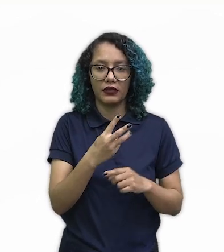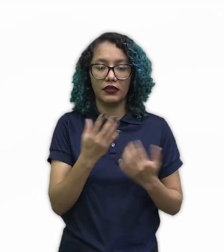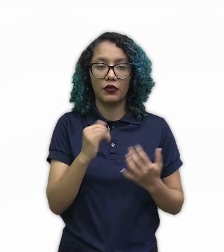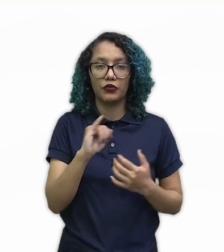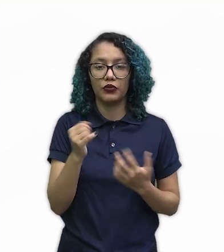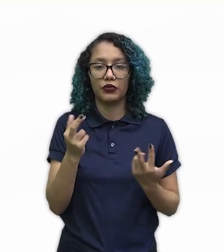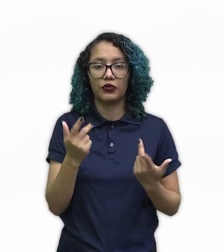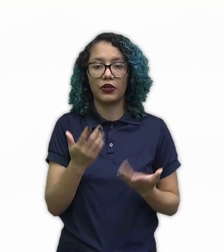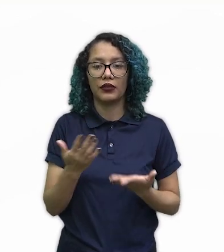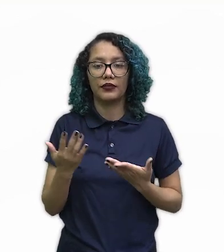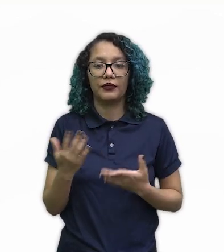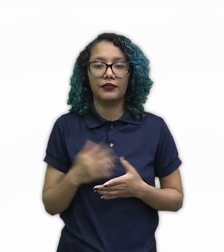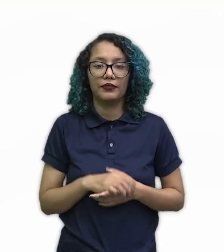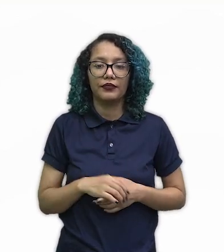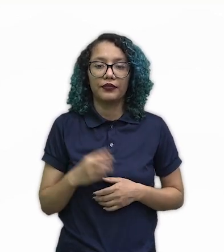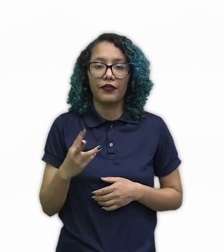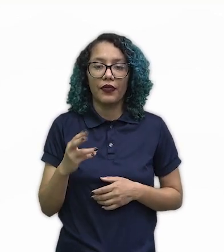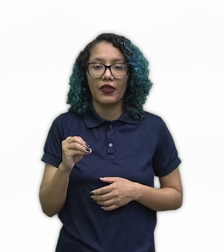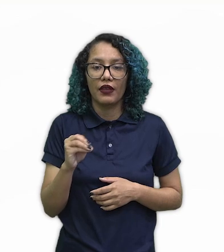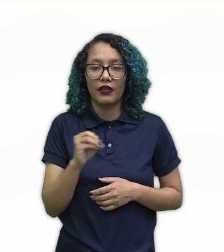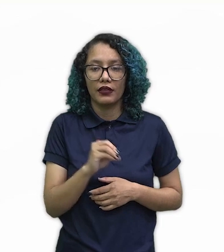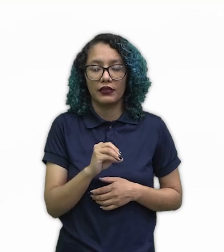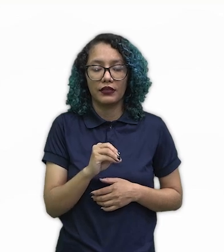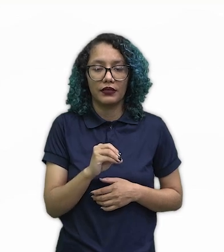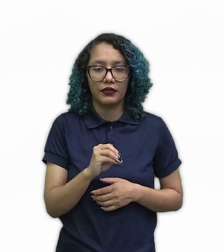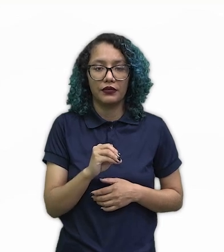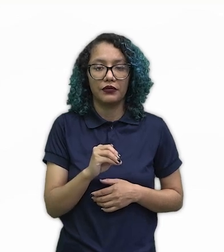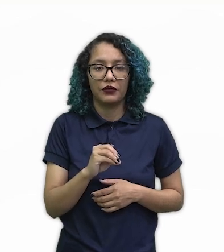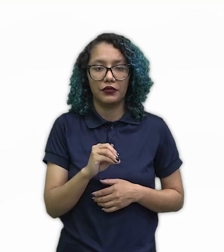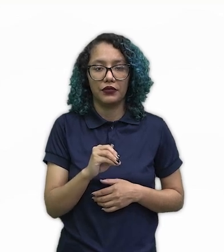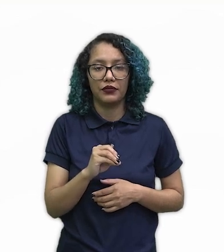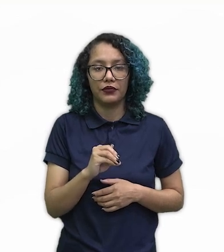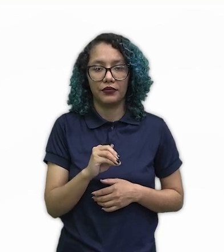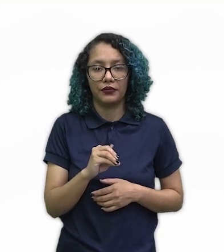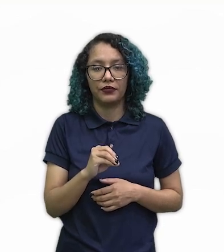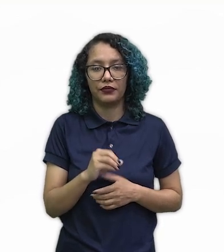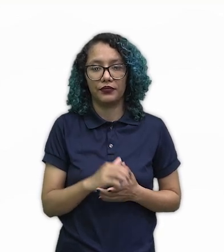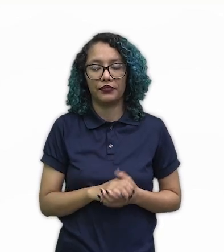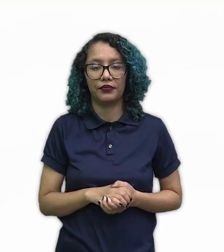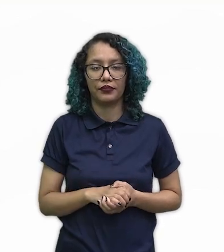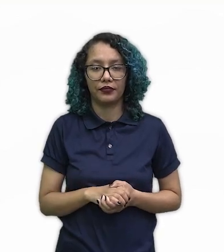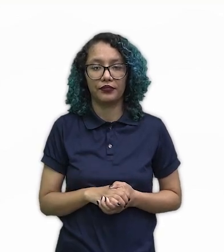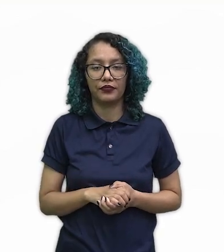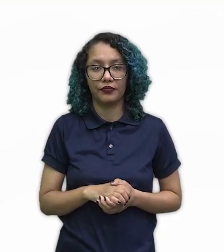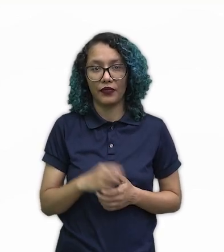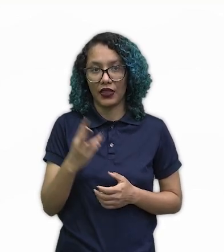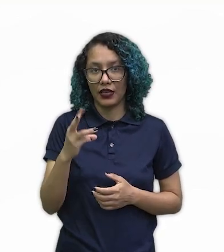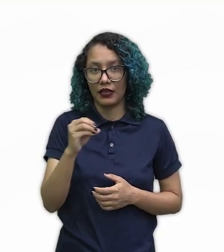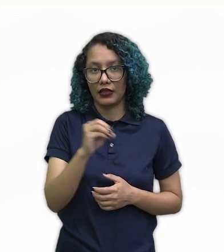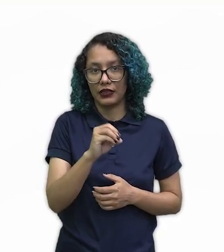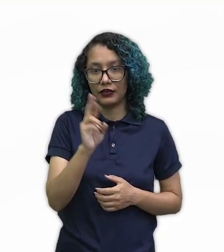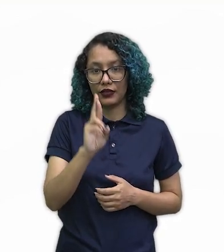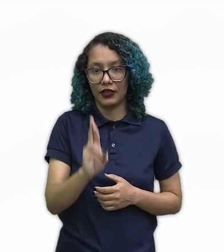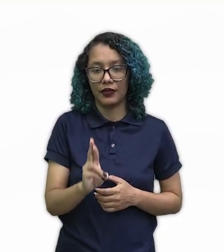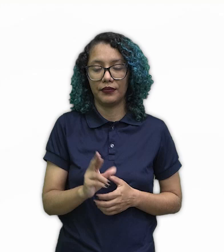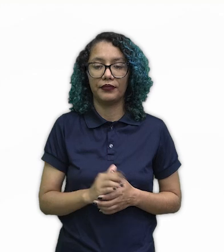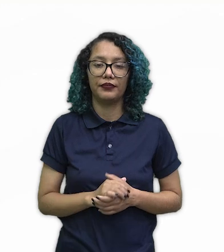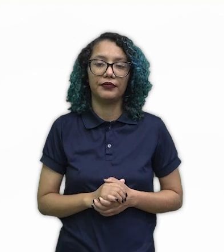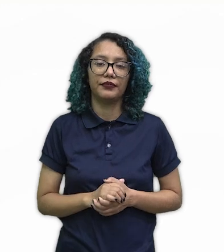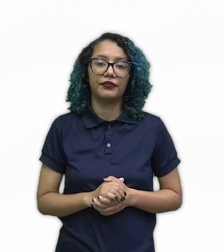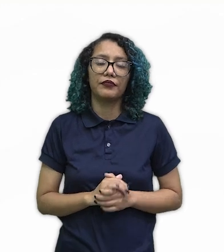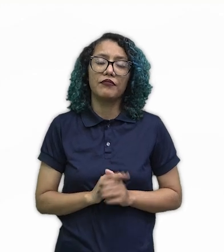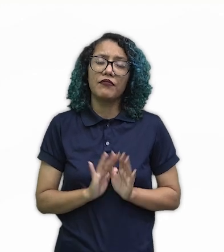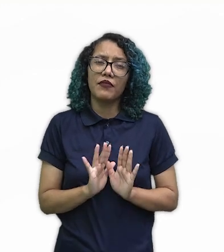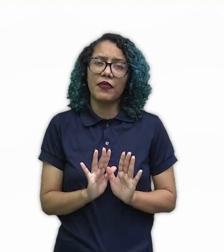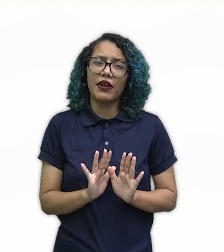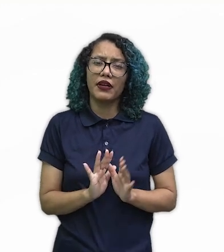a 300. Estamos não tratando de dinheiro, vou colocar aqui o símbolo do dinheiro, tá bom? Então, R$300. Aí você diz